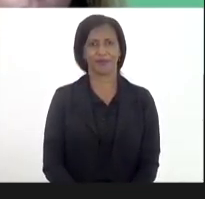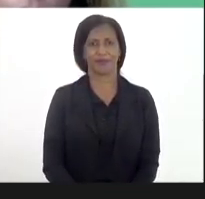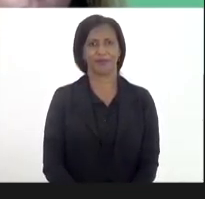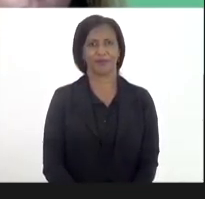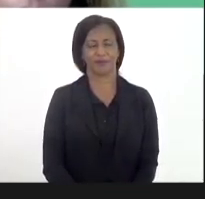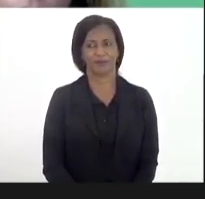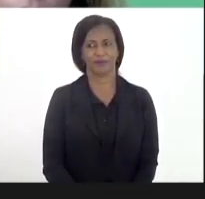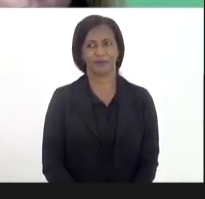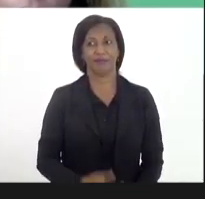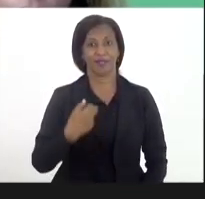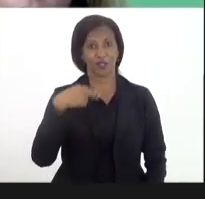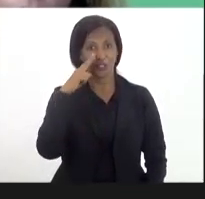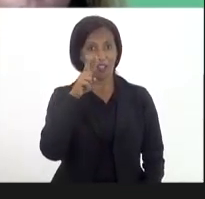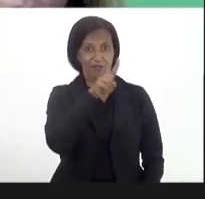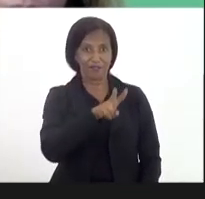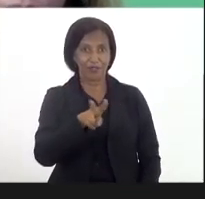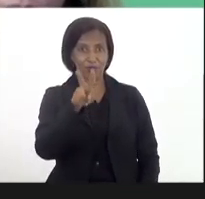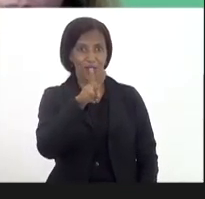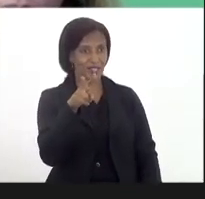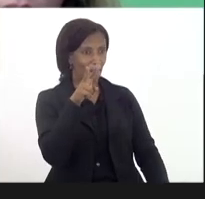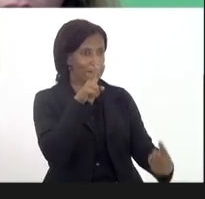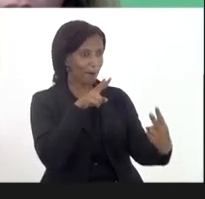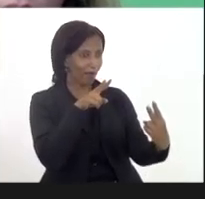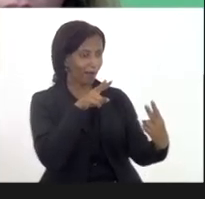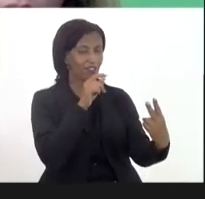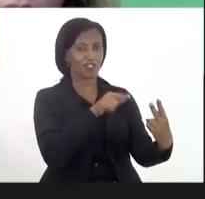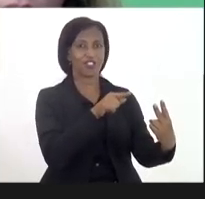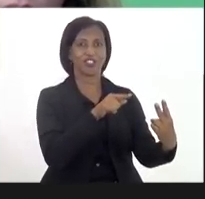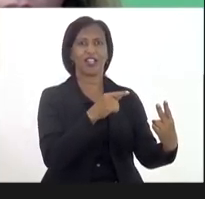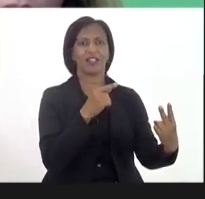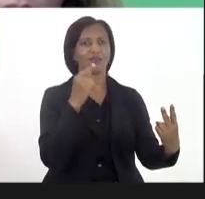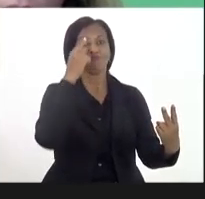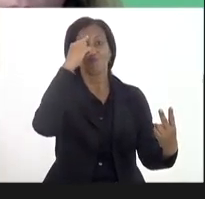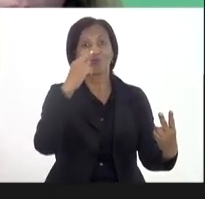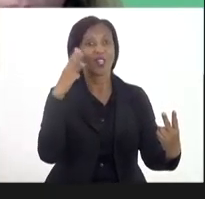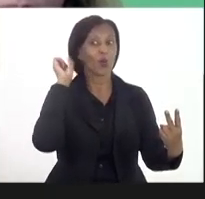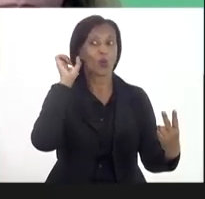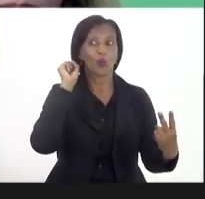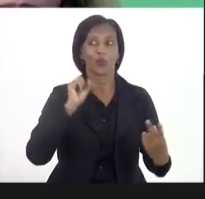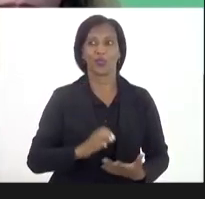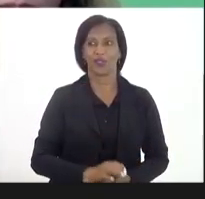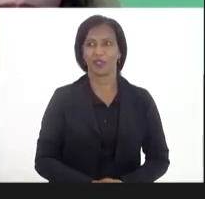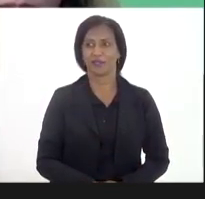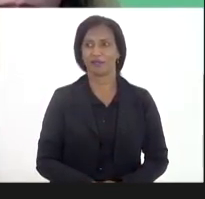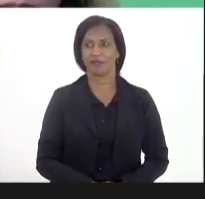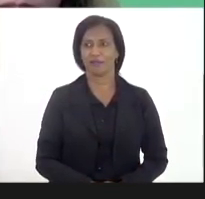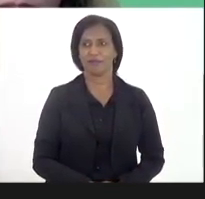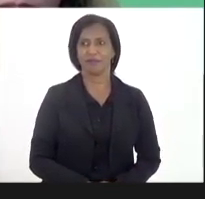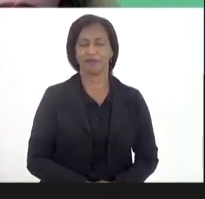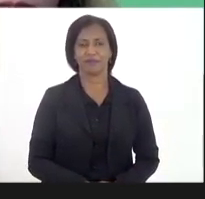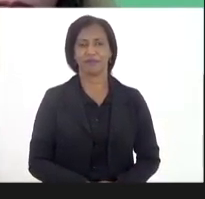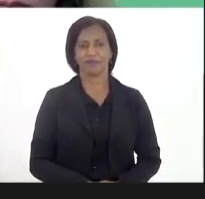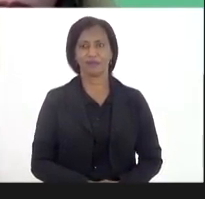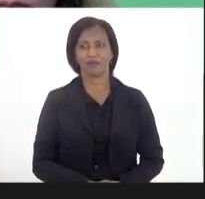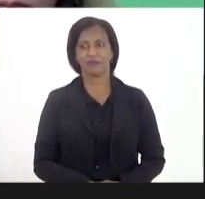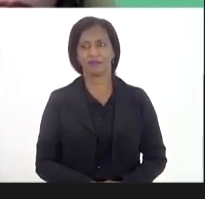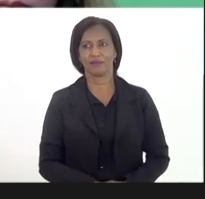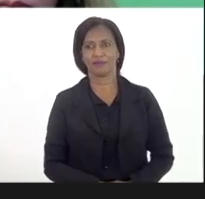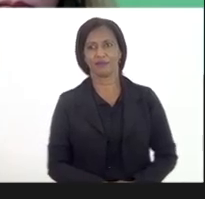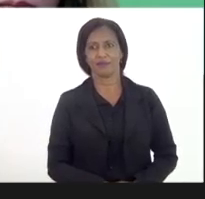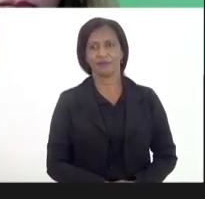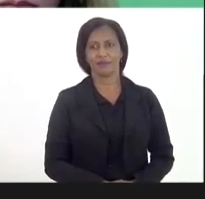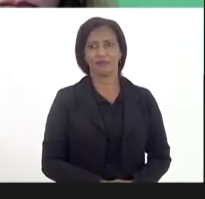e eu já consigo visualizar a imagem da doutora Alessandra mas não sei se ela nos ouvir a senhora nos ouvir Doutora Alessandra